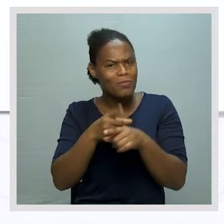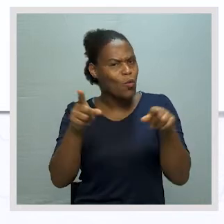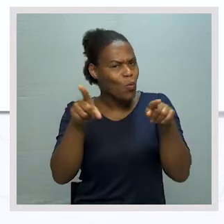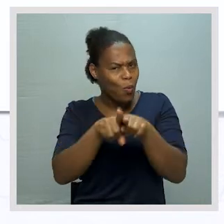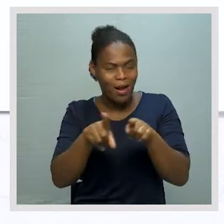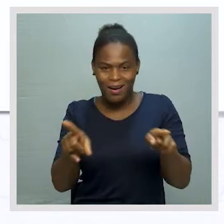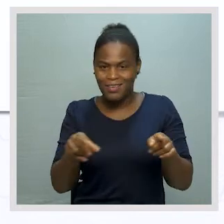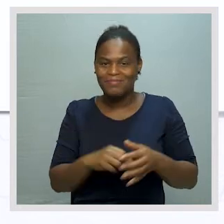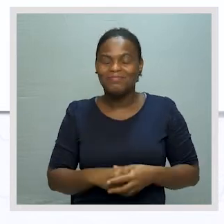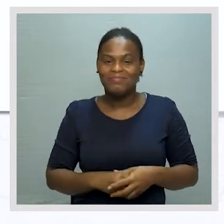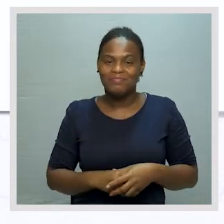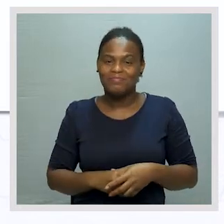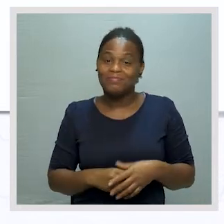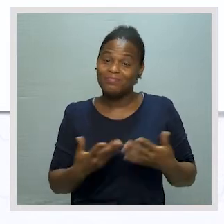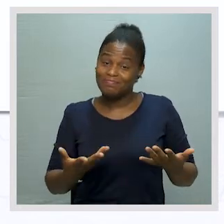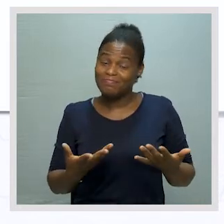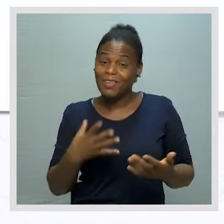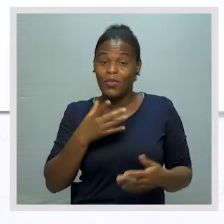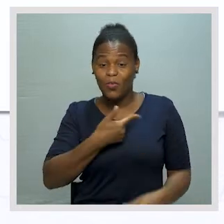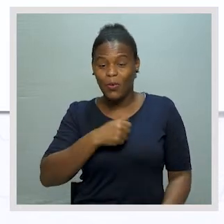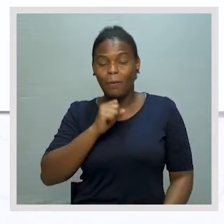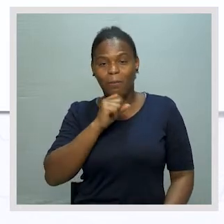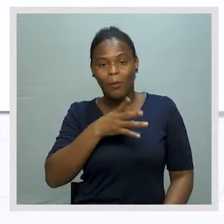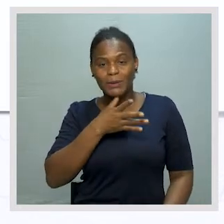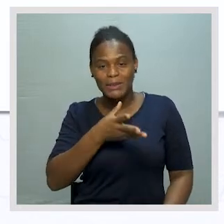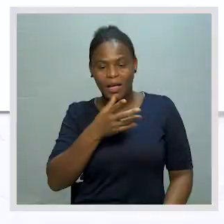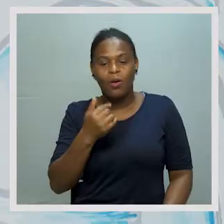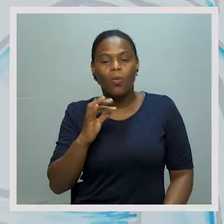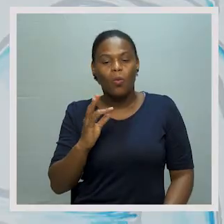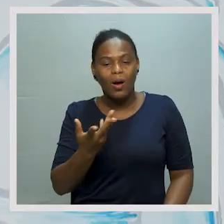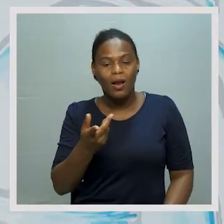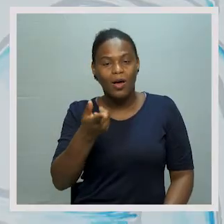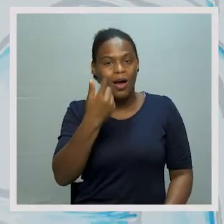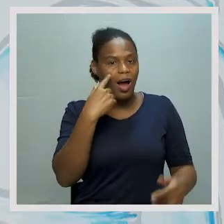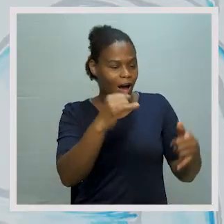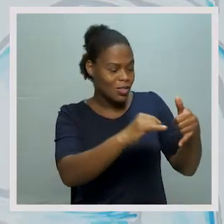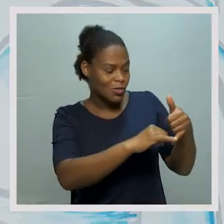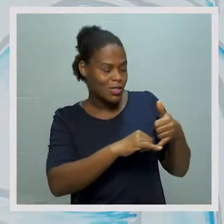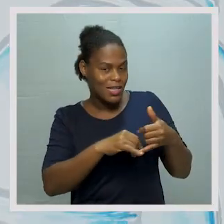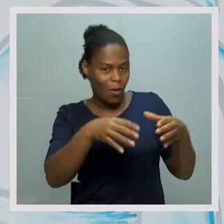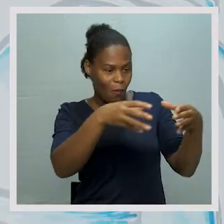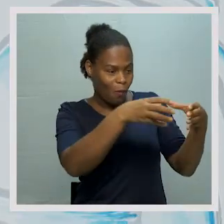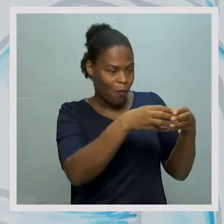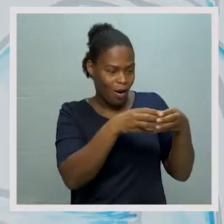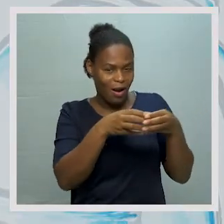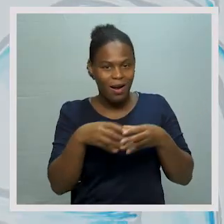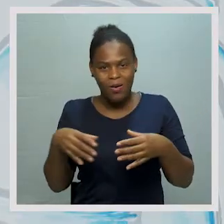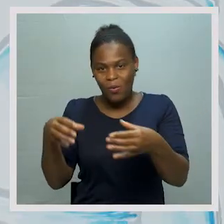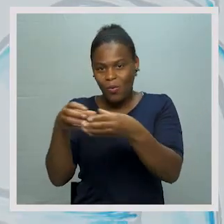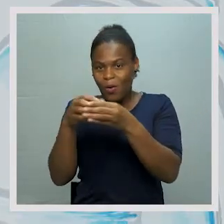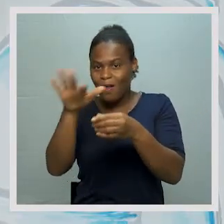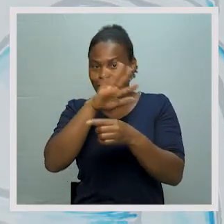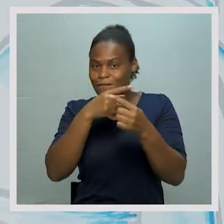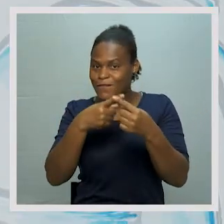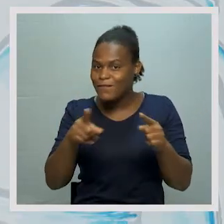mesmos. Então, podemos dizer que, ao associar de forma